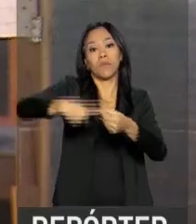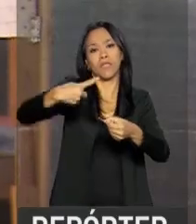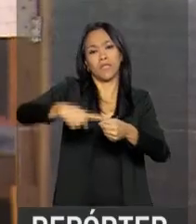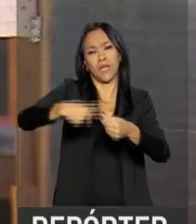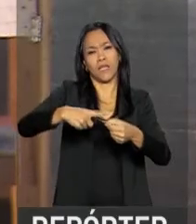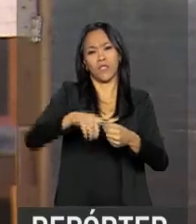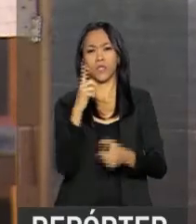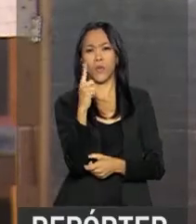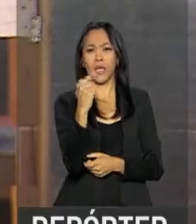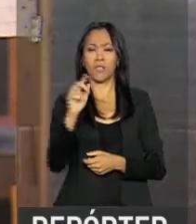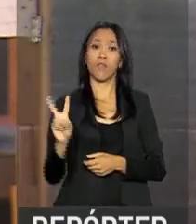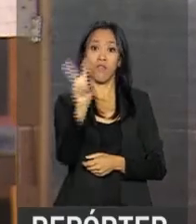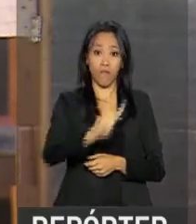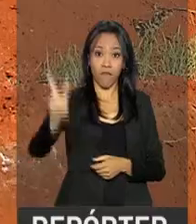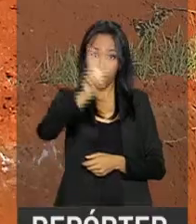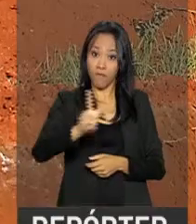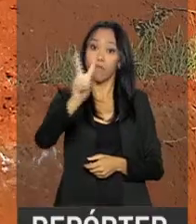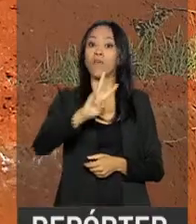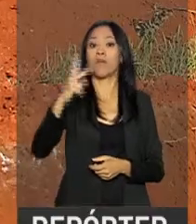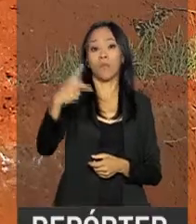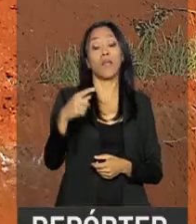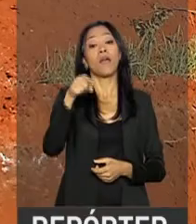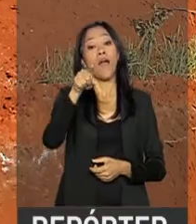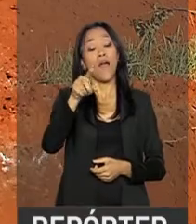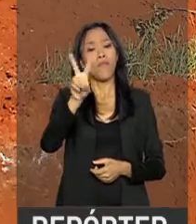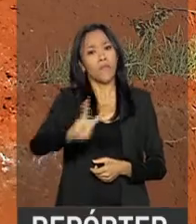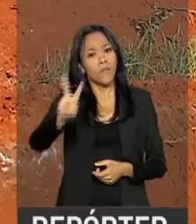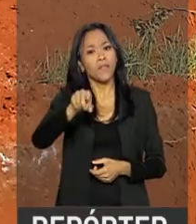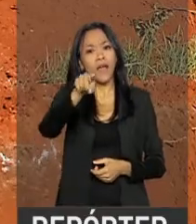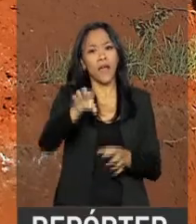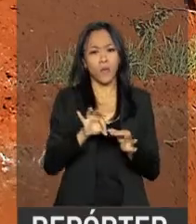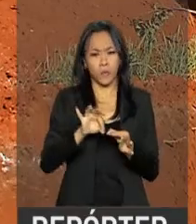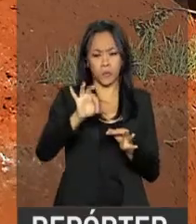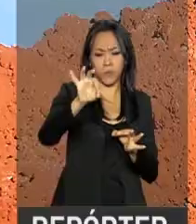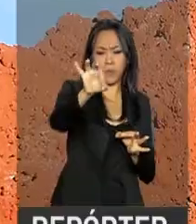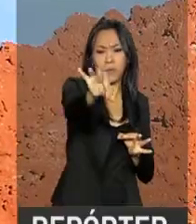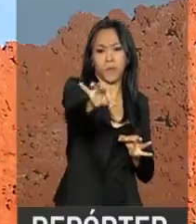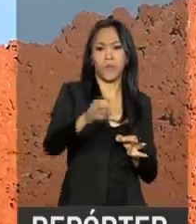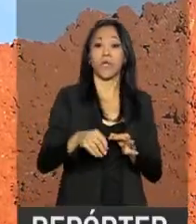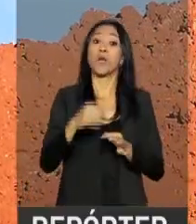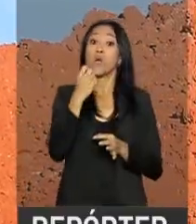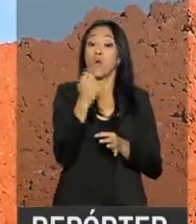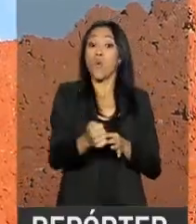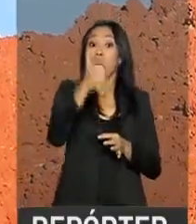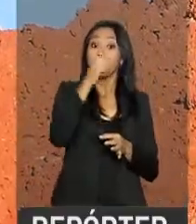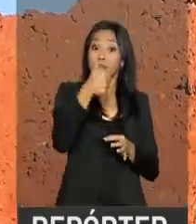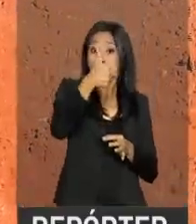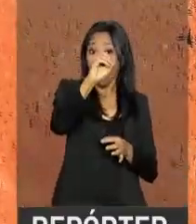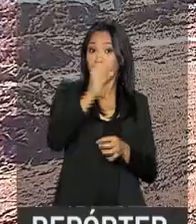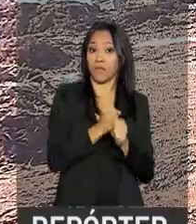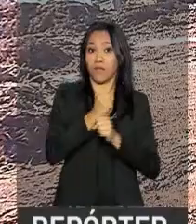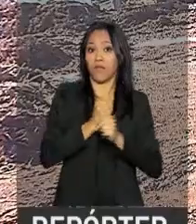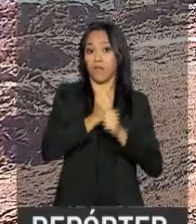a 45 quilômetros de brasília o sistema produtor corumbá começou a ser construído há quase uma década e estava